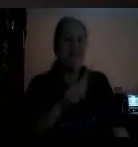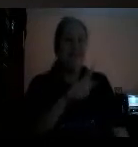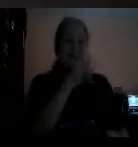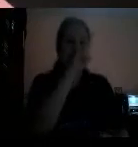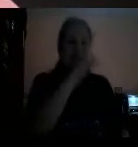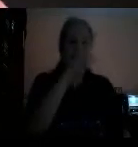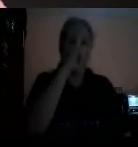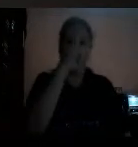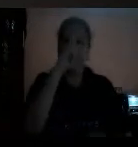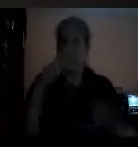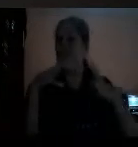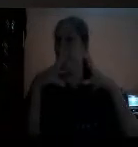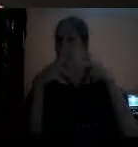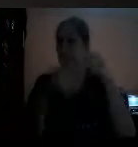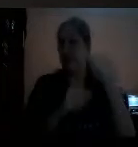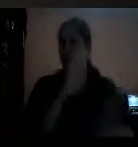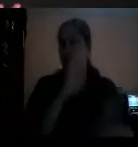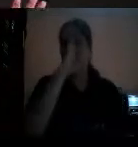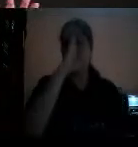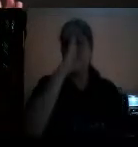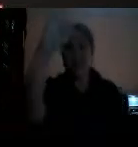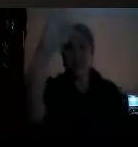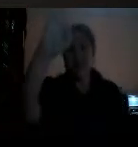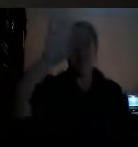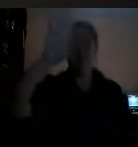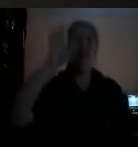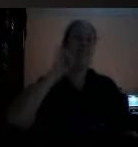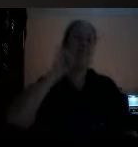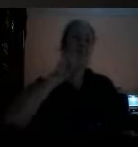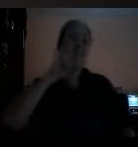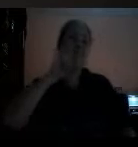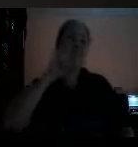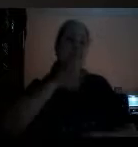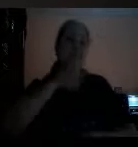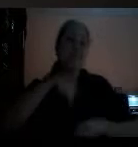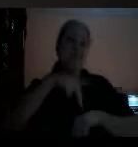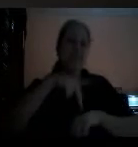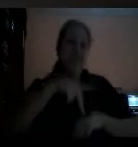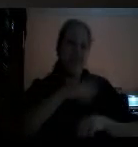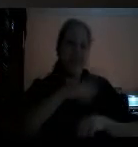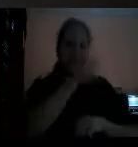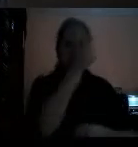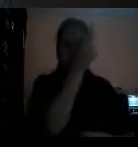naquele país. Tanto é que a gente vai ver o quê? A visão de Mackinder na